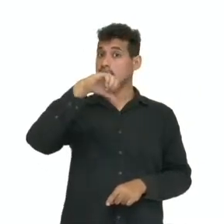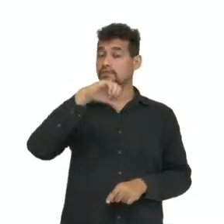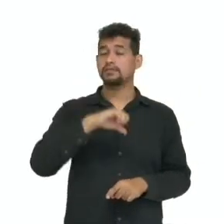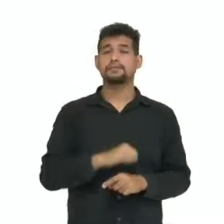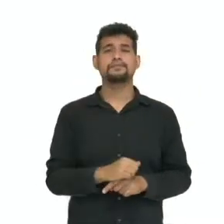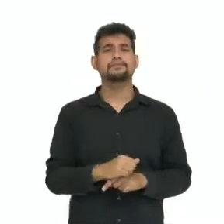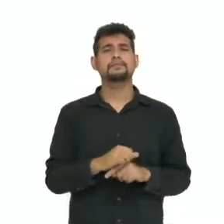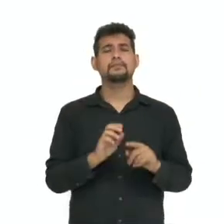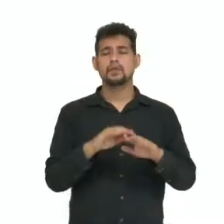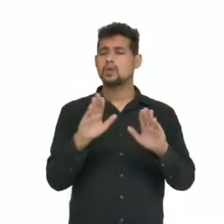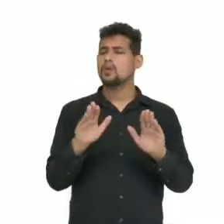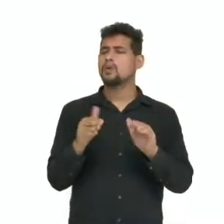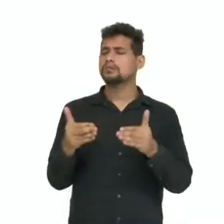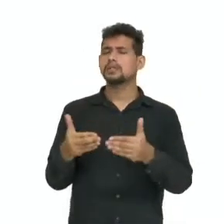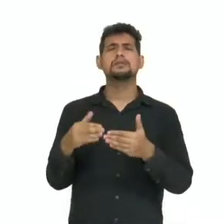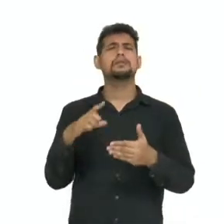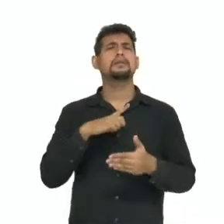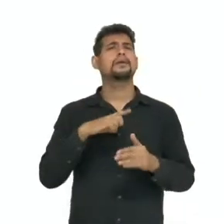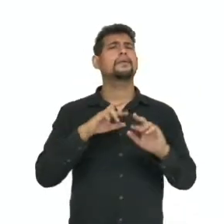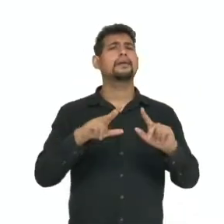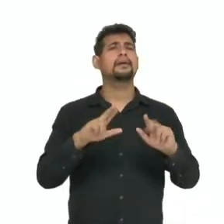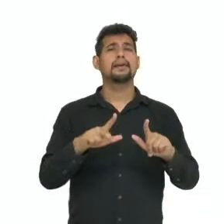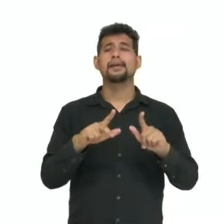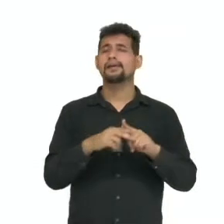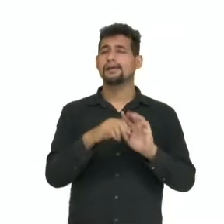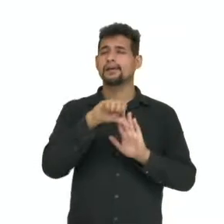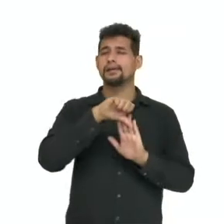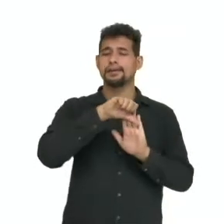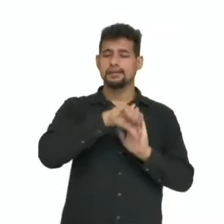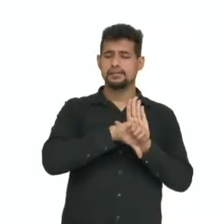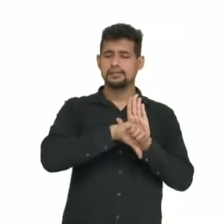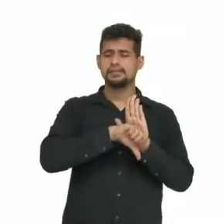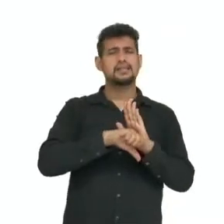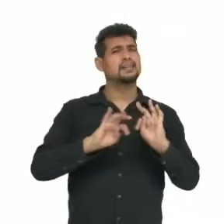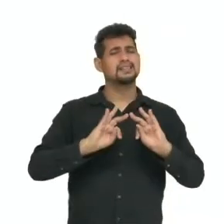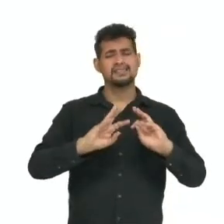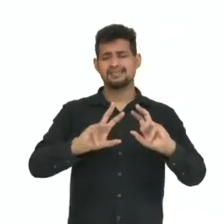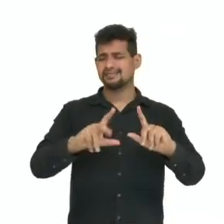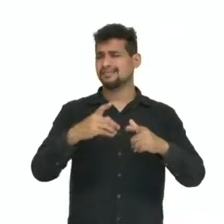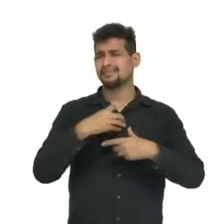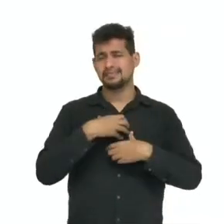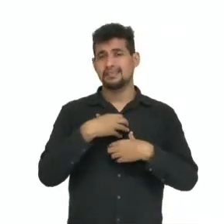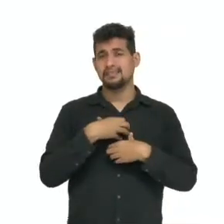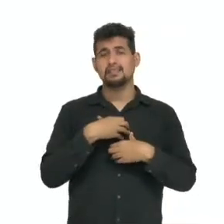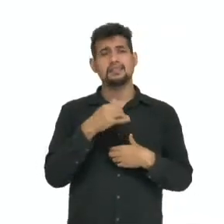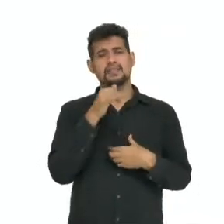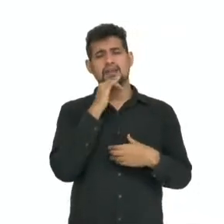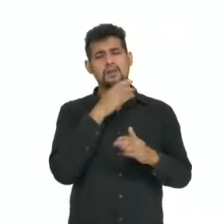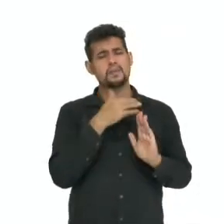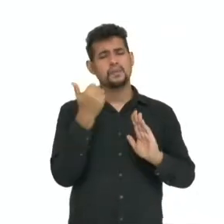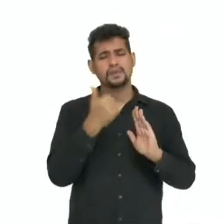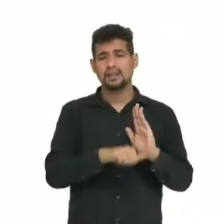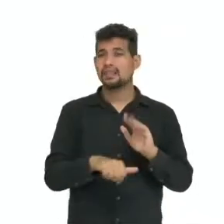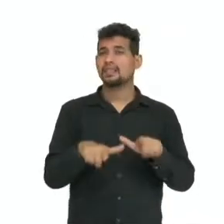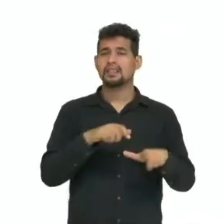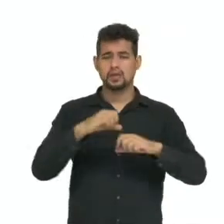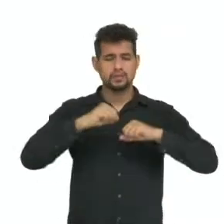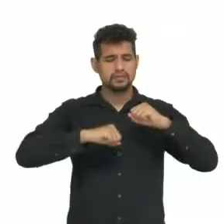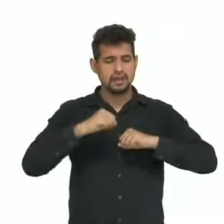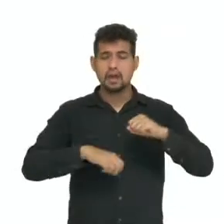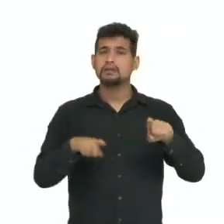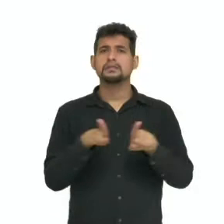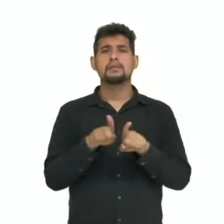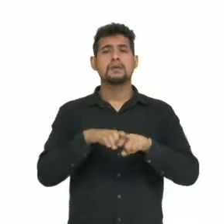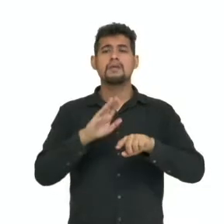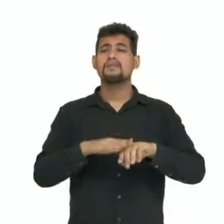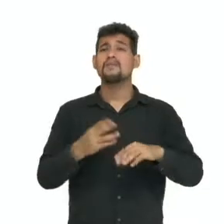1979, num contexto marcado por crise, em todos os sentidos. Queda da atividade industrial,